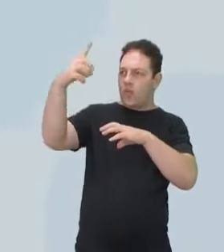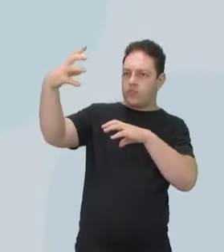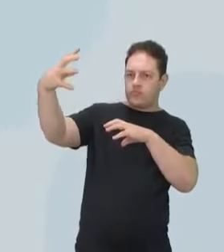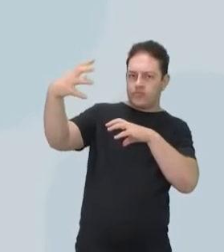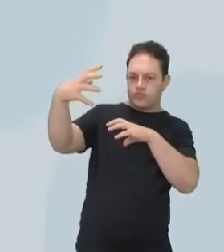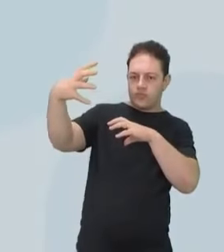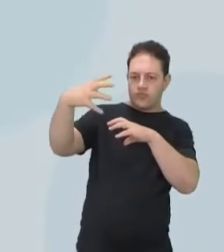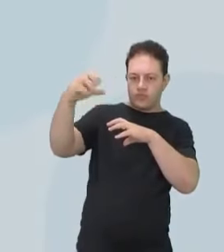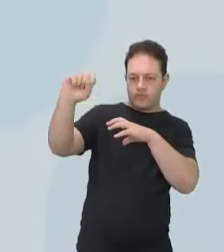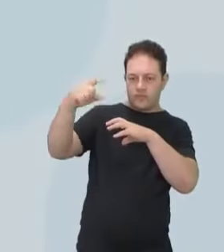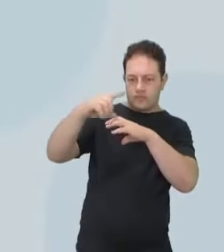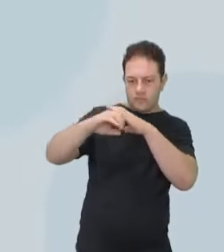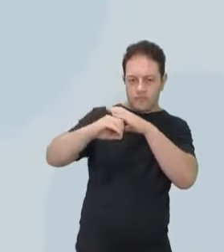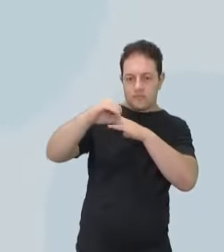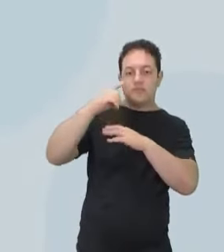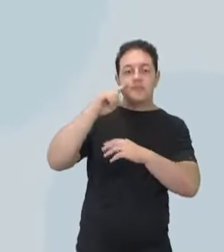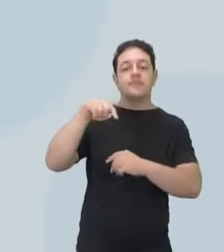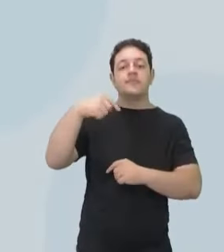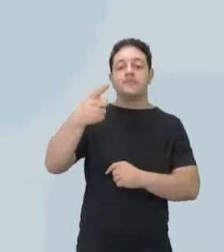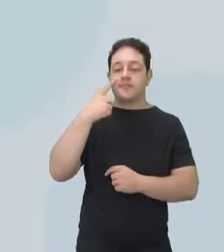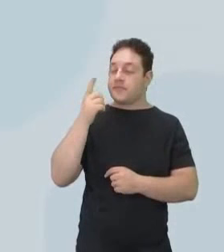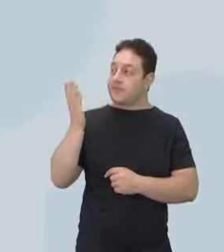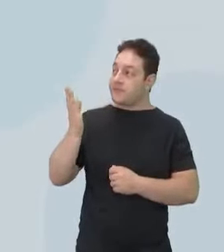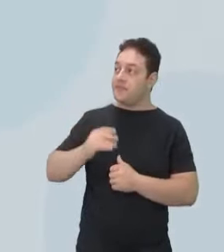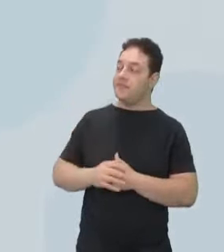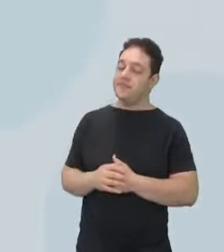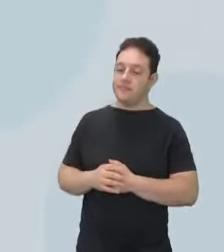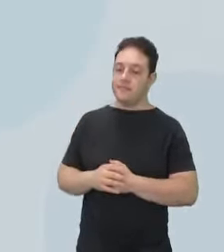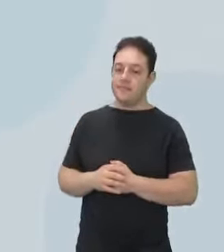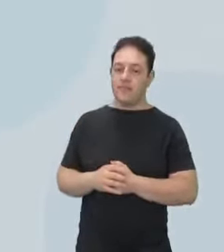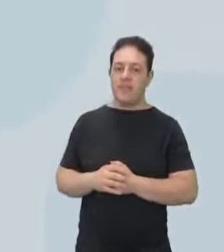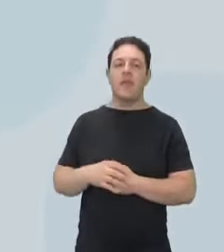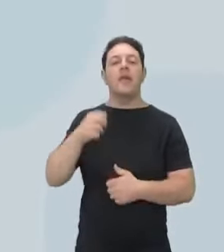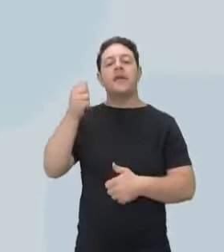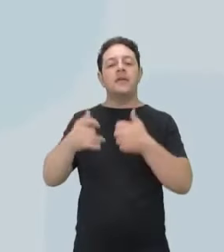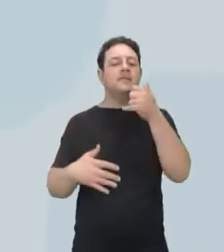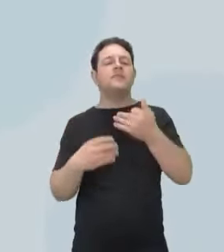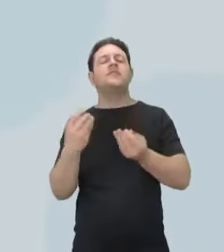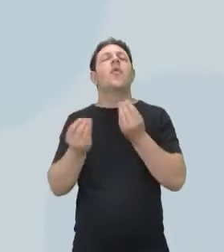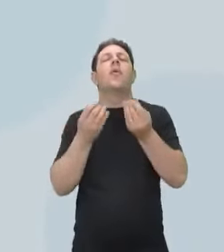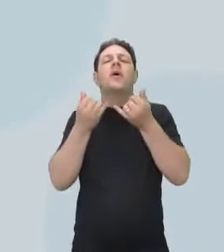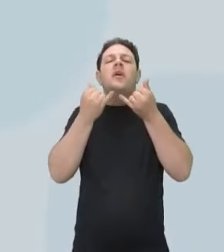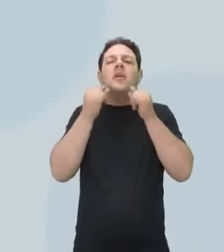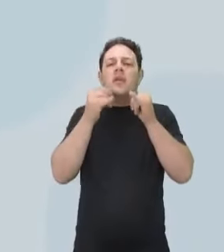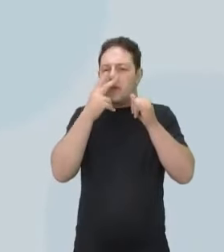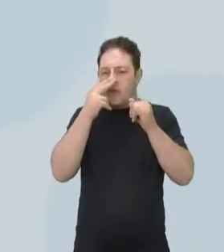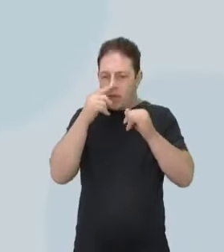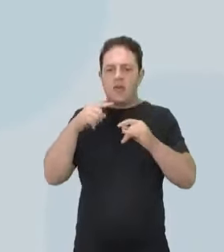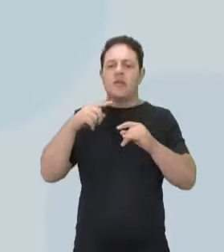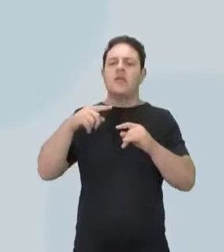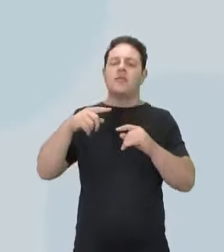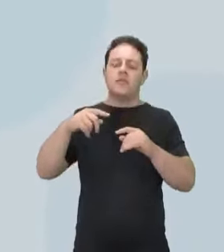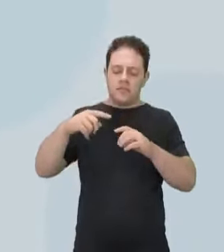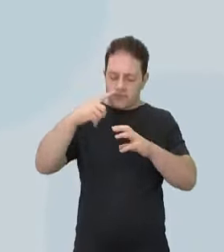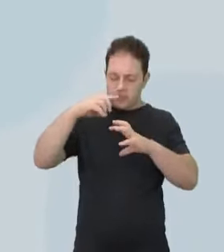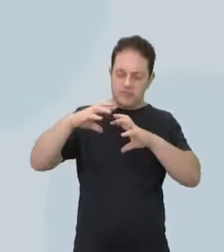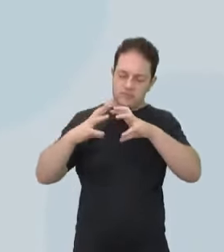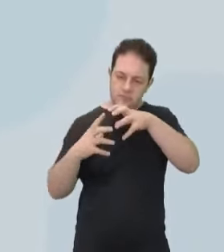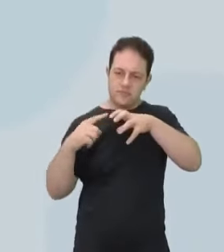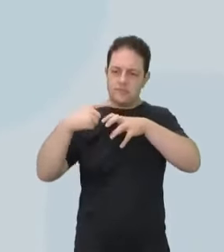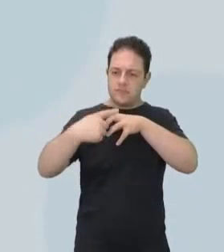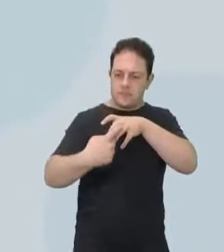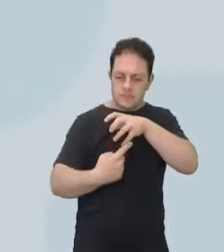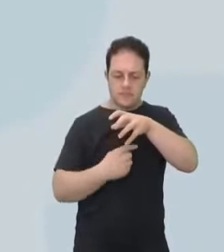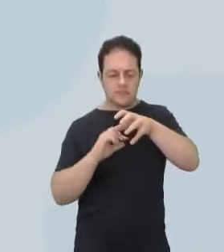né? Certo. Aí no próximo slide a gente fala um pouquinho, né, de como essa energia circula dentro desse sistema, né?